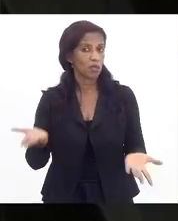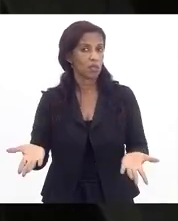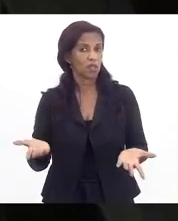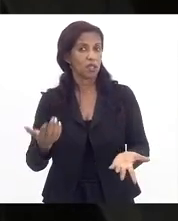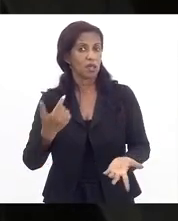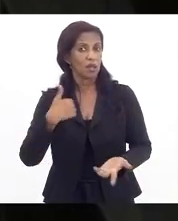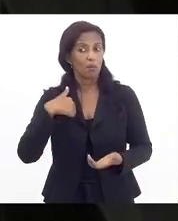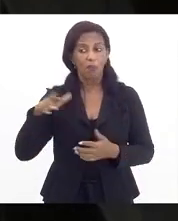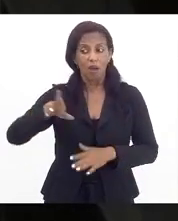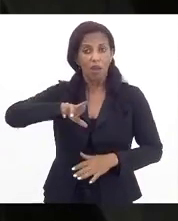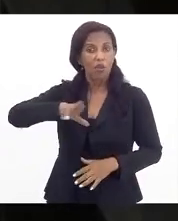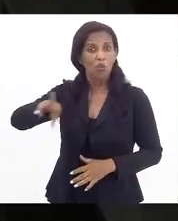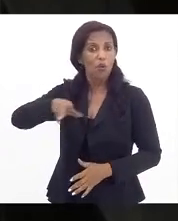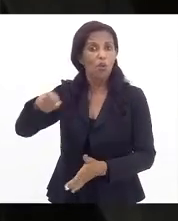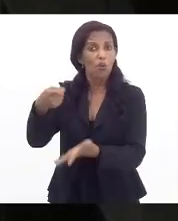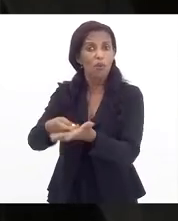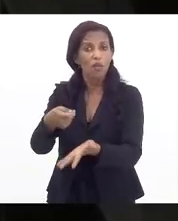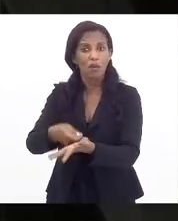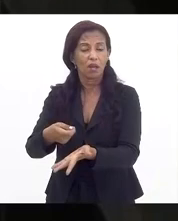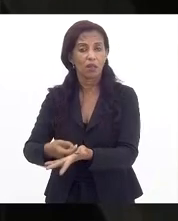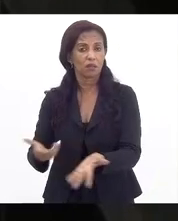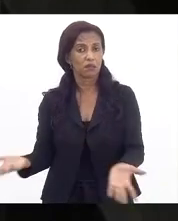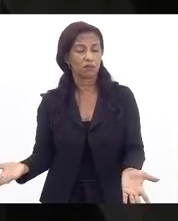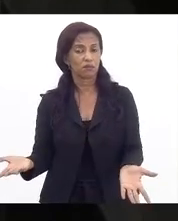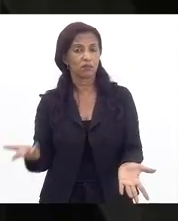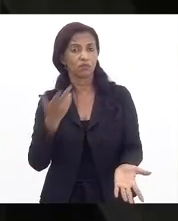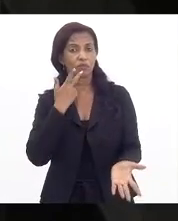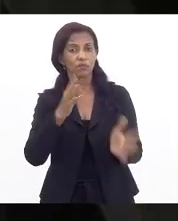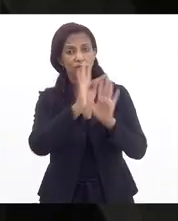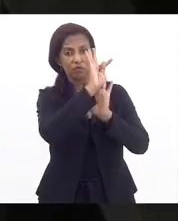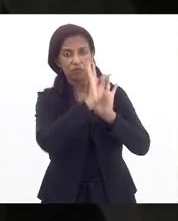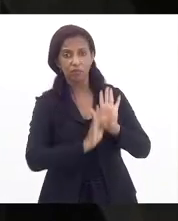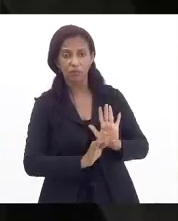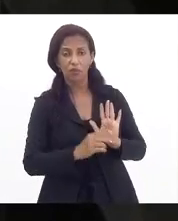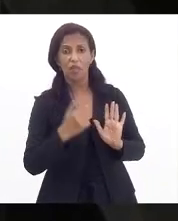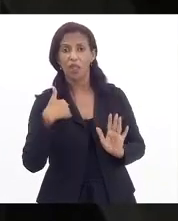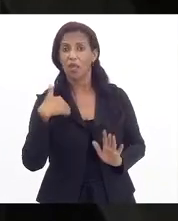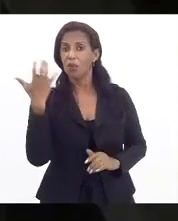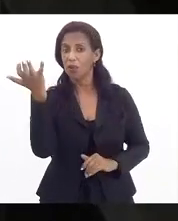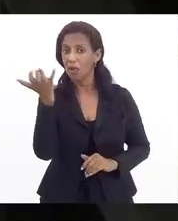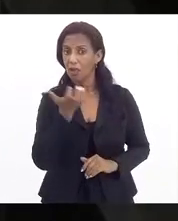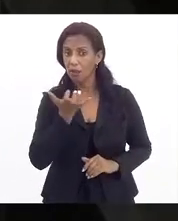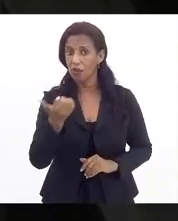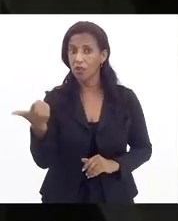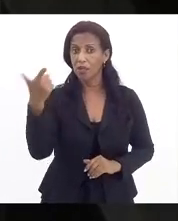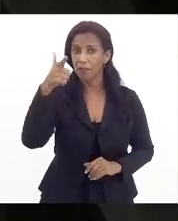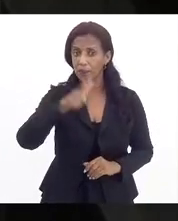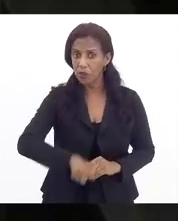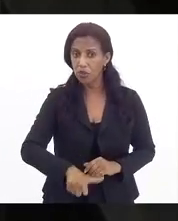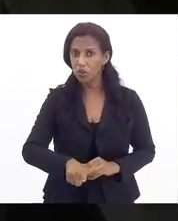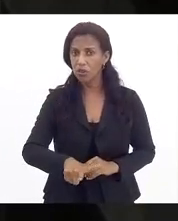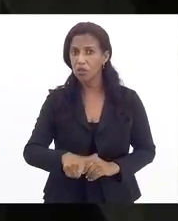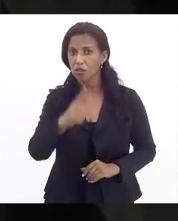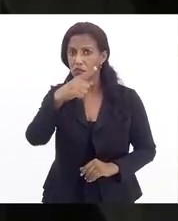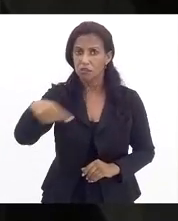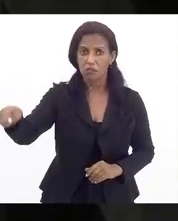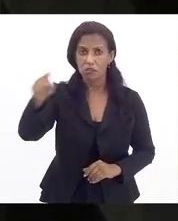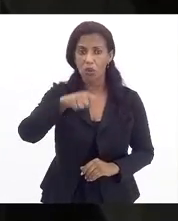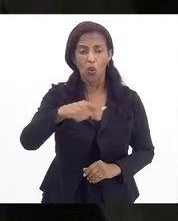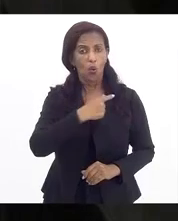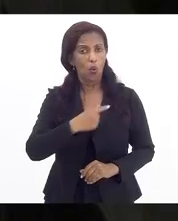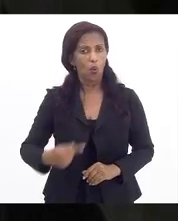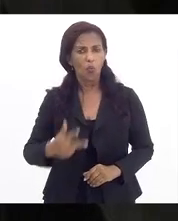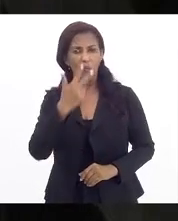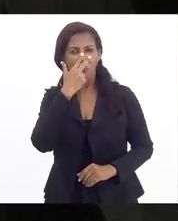mas isto não era mais uma obrigatoriedade do que diz o texto que eu quero repetir esse argumento que de um modo geral o